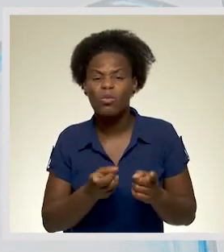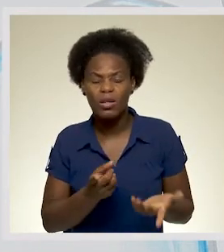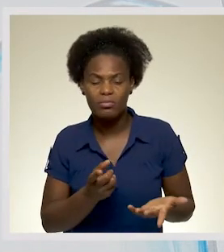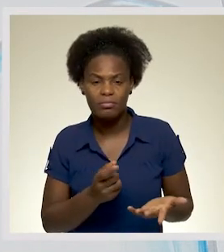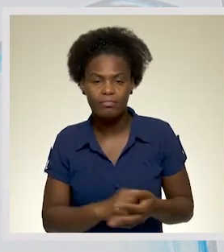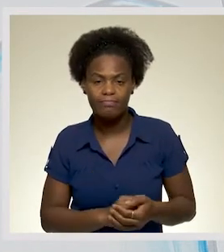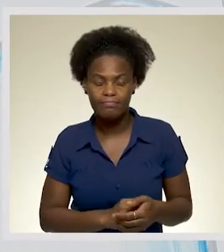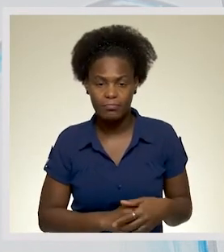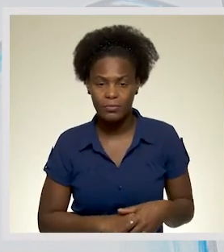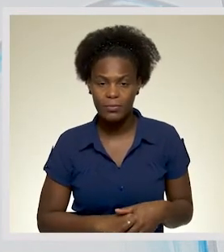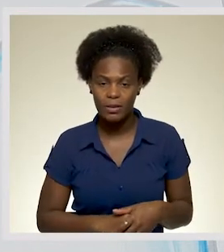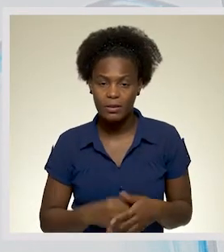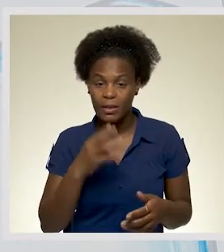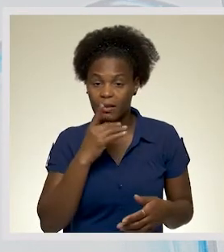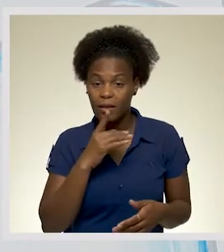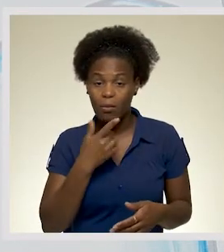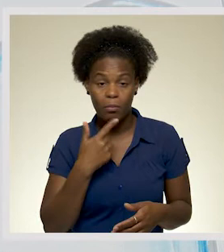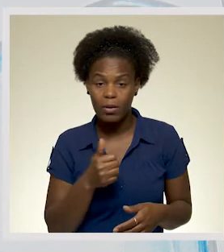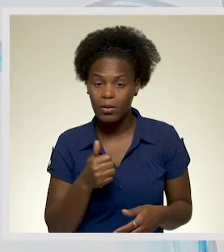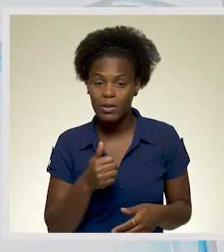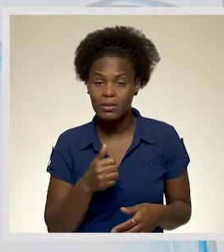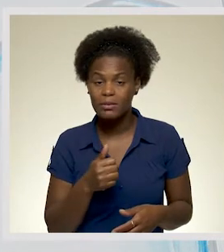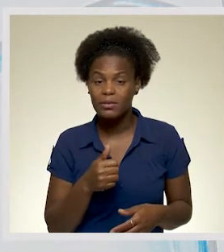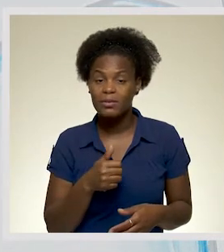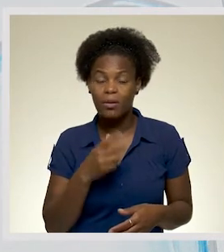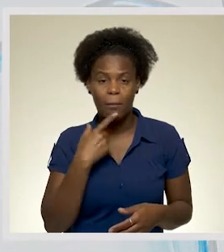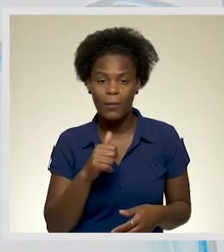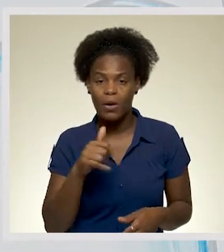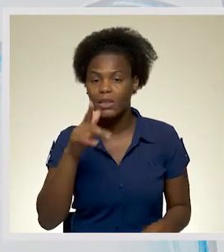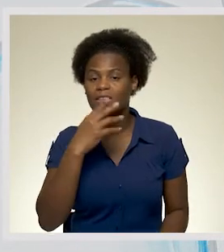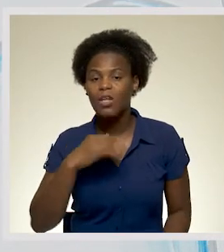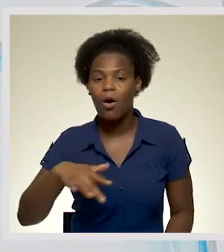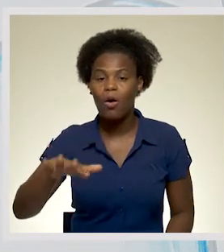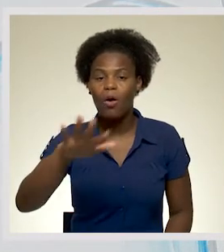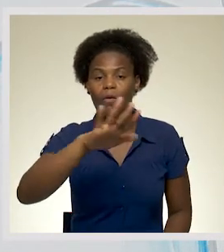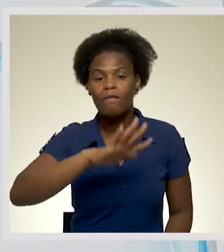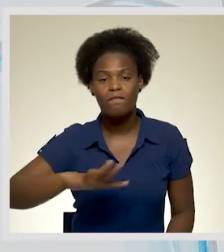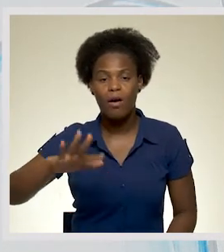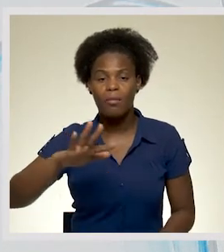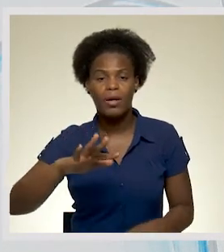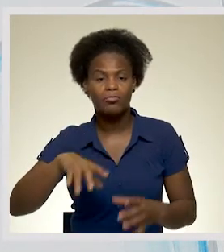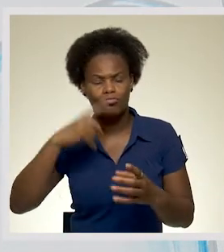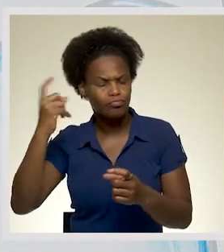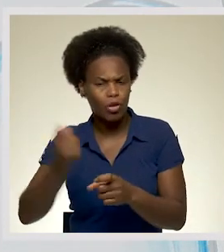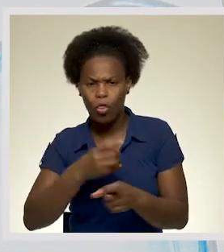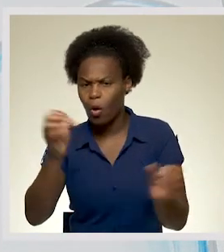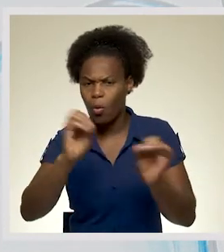forma irracional? Não devemos utilizar os solos de uma maneira